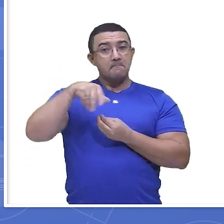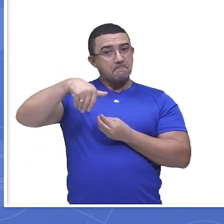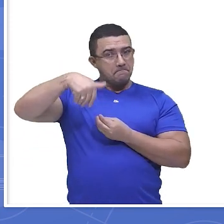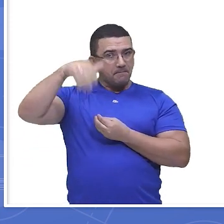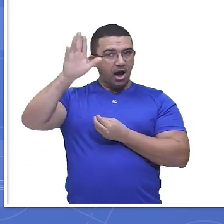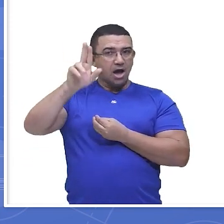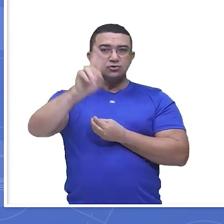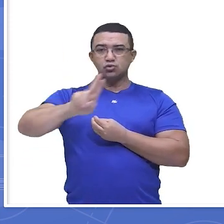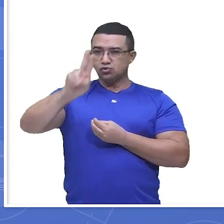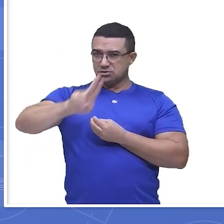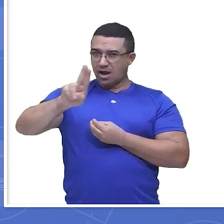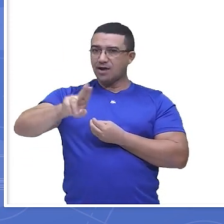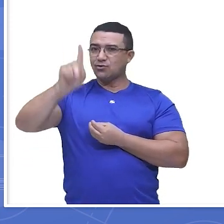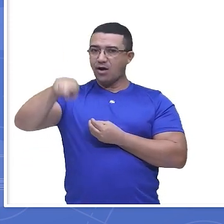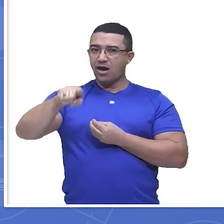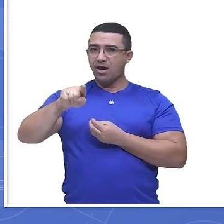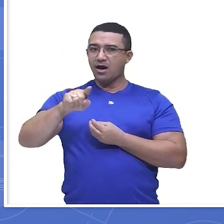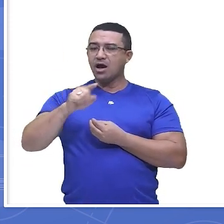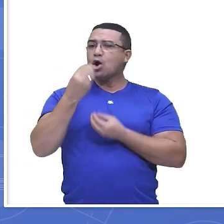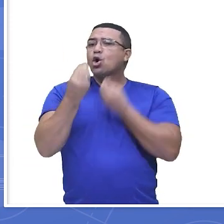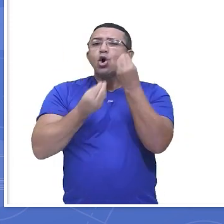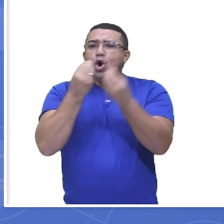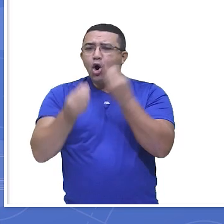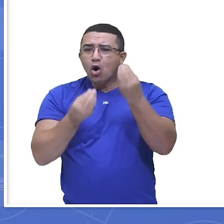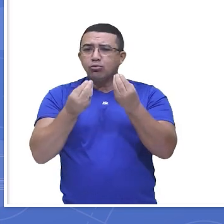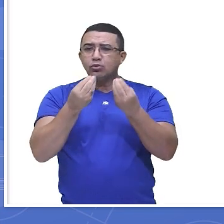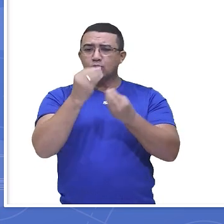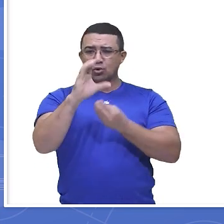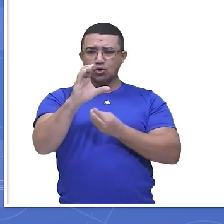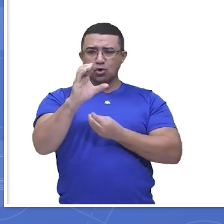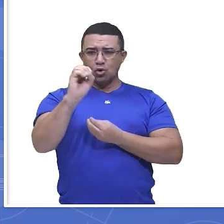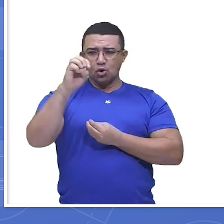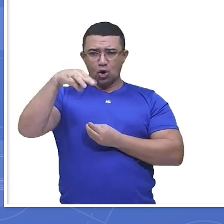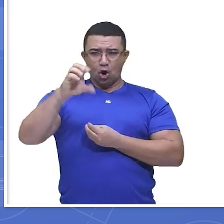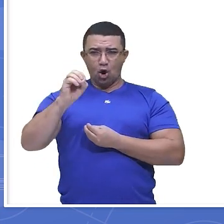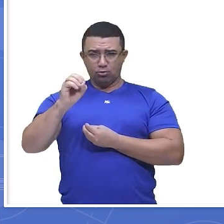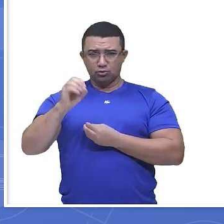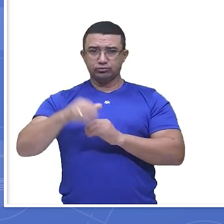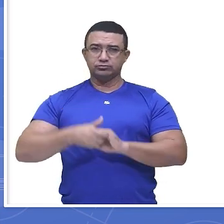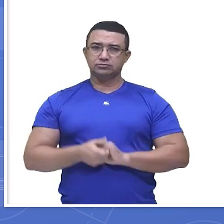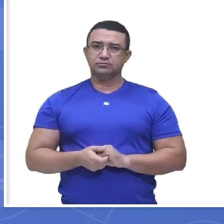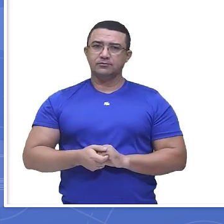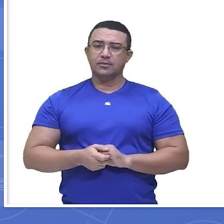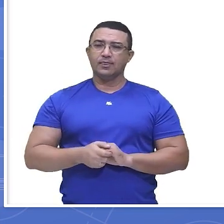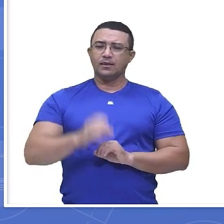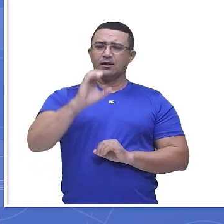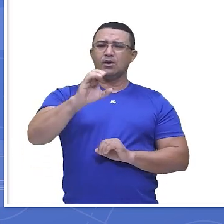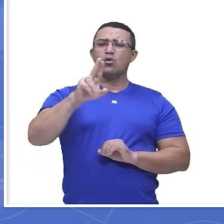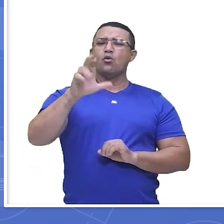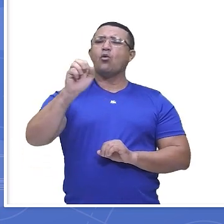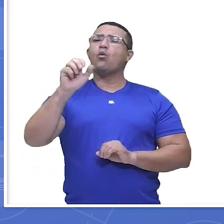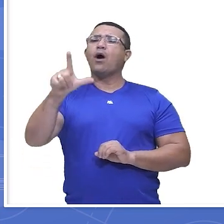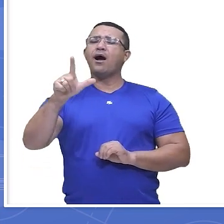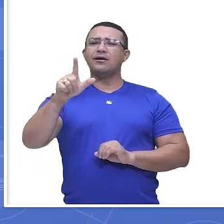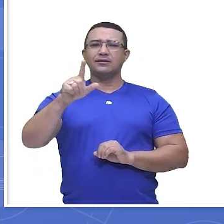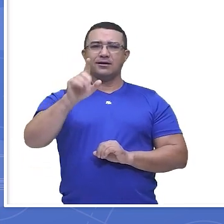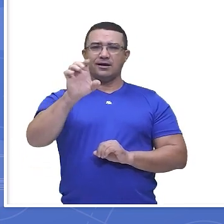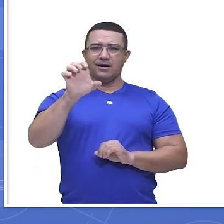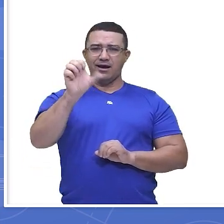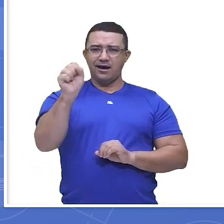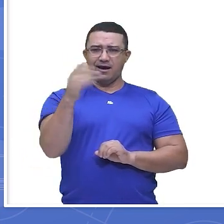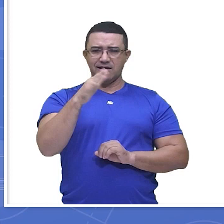mais usual. Como te llamas? Me llamo René. Qual é tu nome? Mi nombre es Carmen. Você